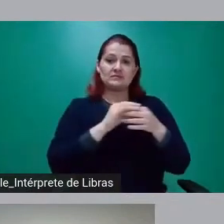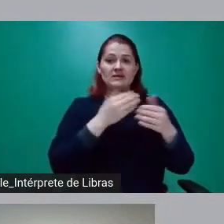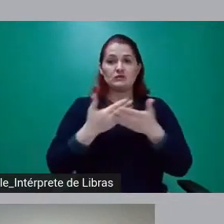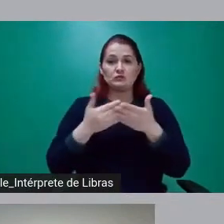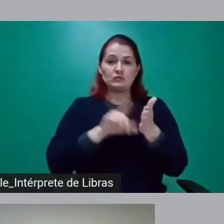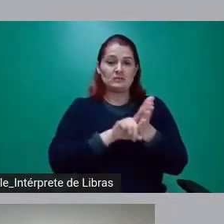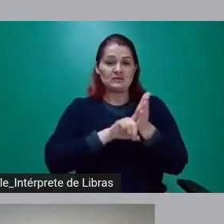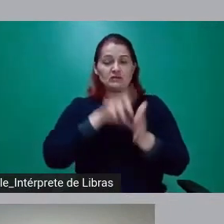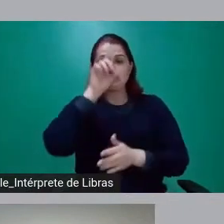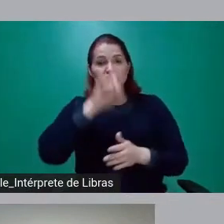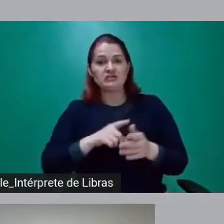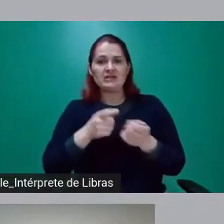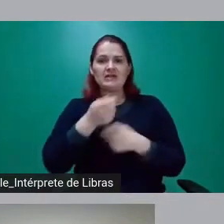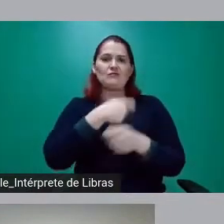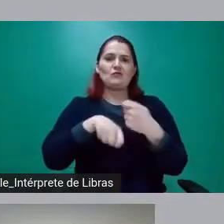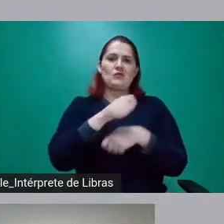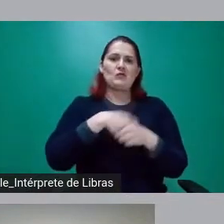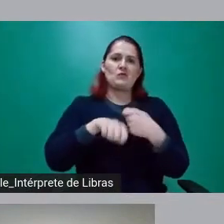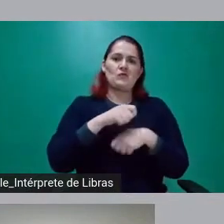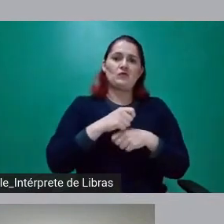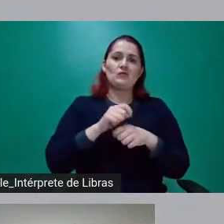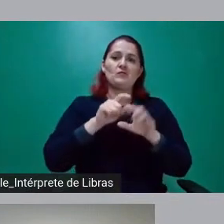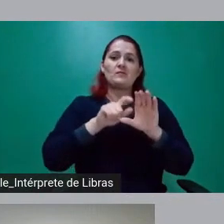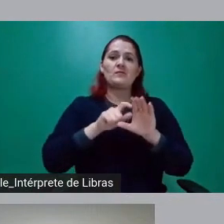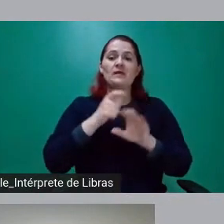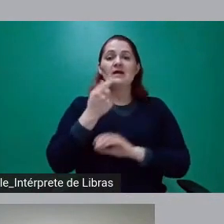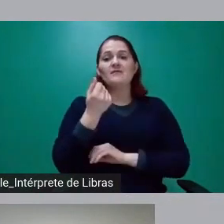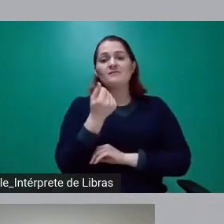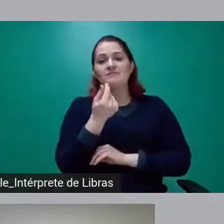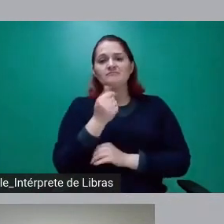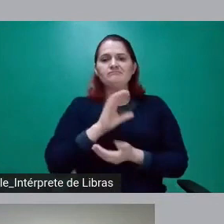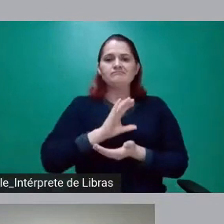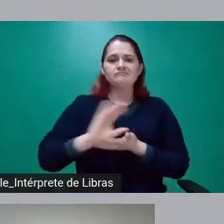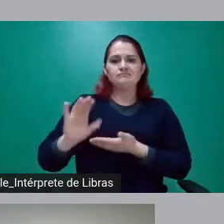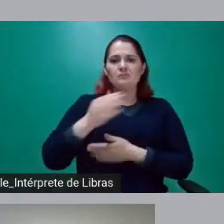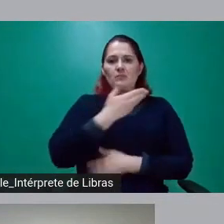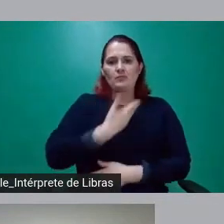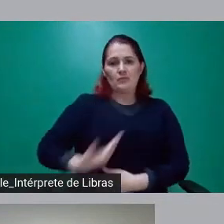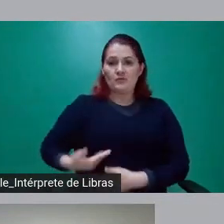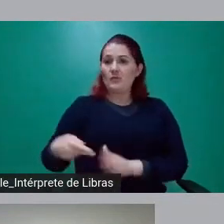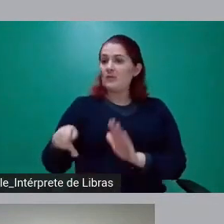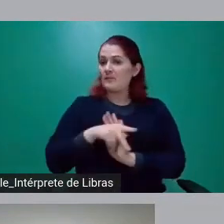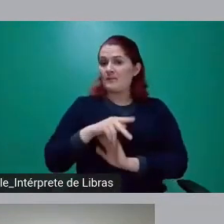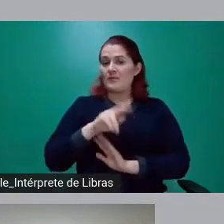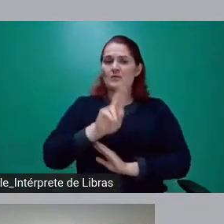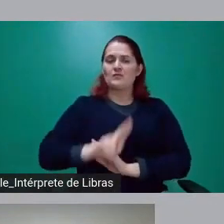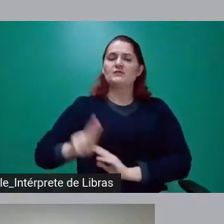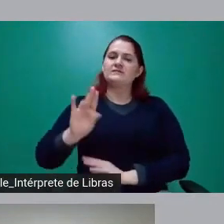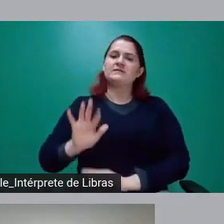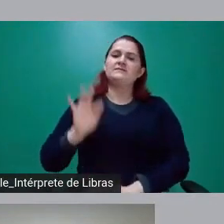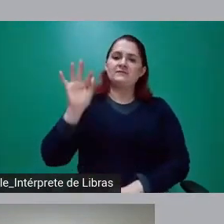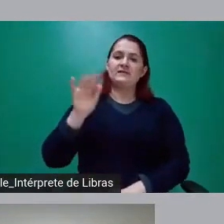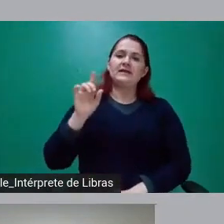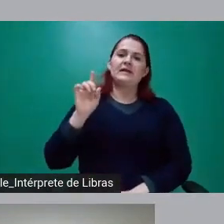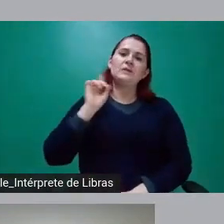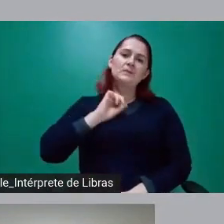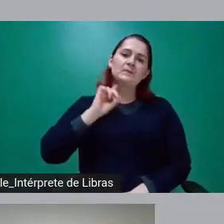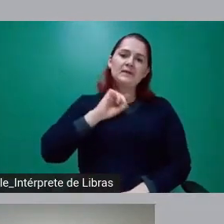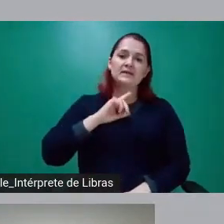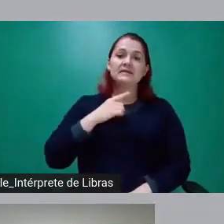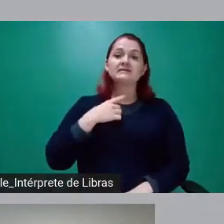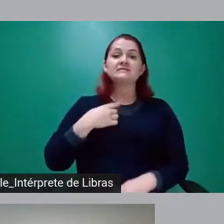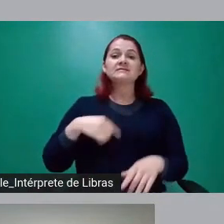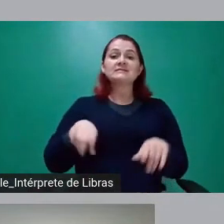Direito, Economia e Finanças Públicas da Universidade de Minas Gerais, da Universidade Federal, e também